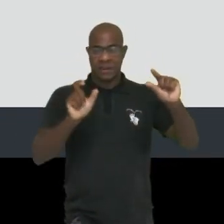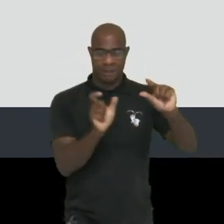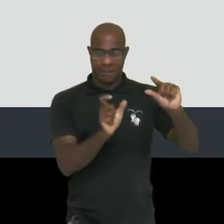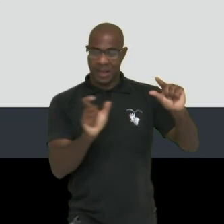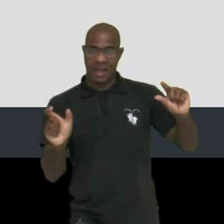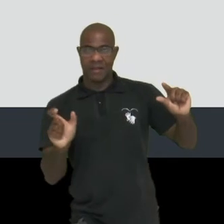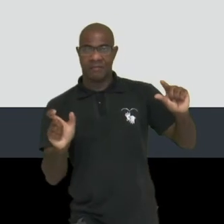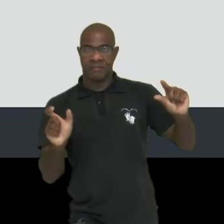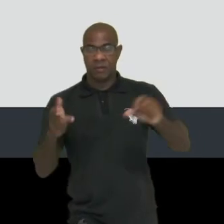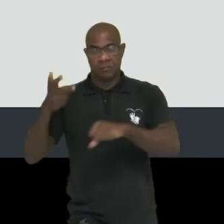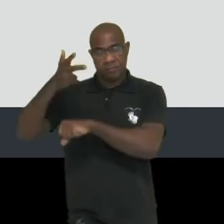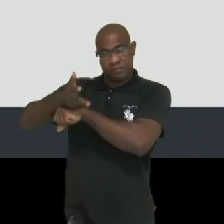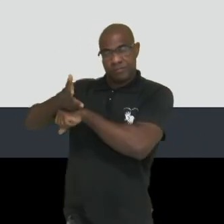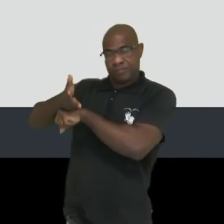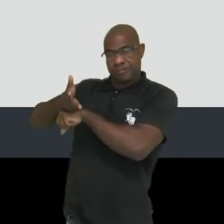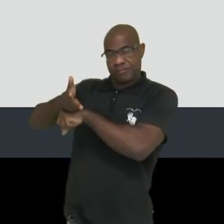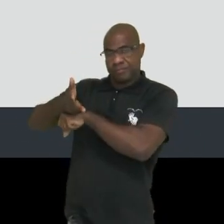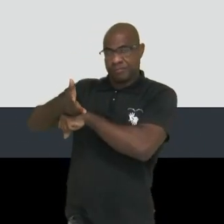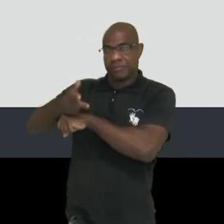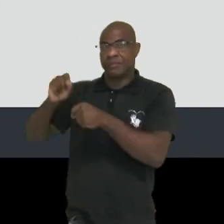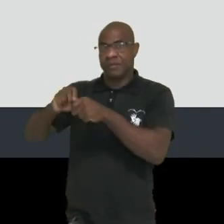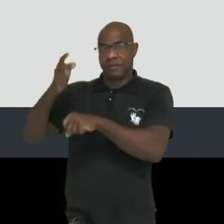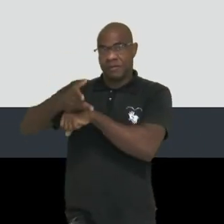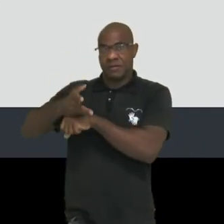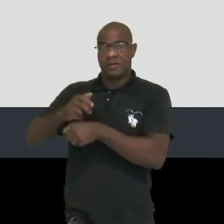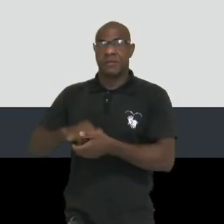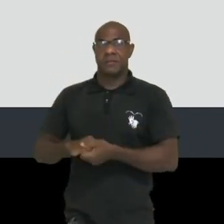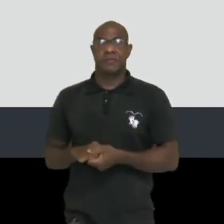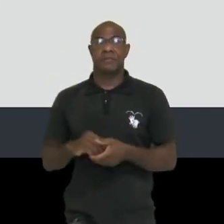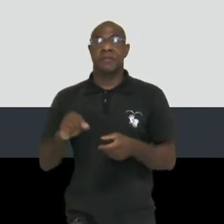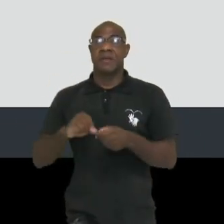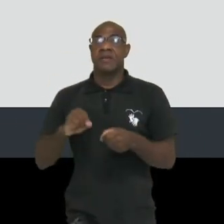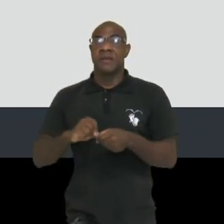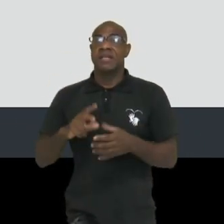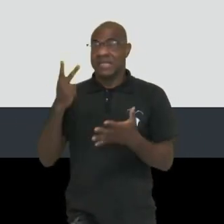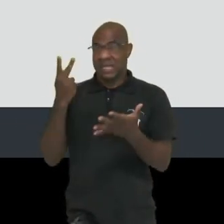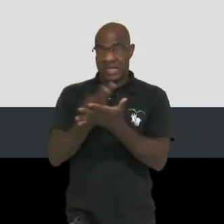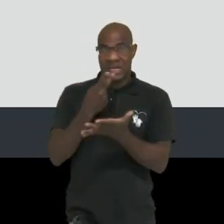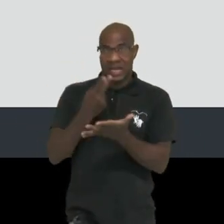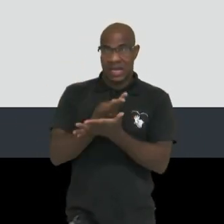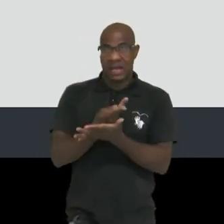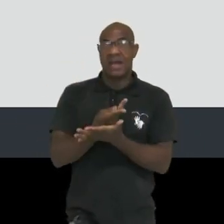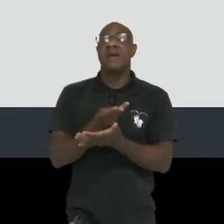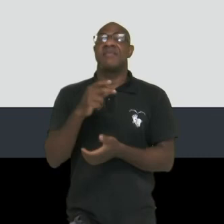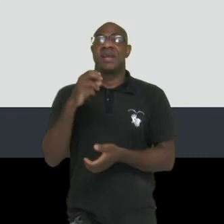vai ficar em verde e, caso fique em laranja, façam novamente, ok?